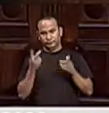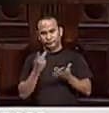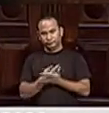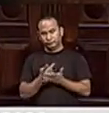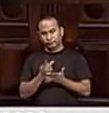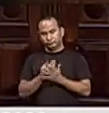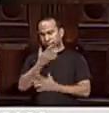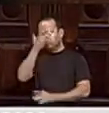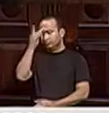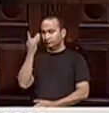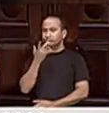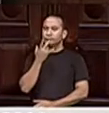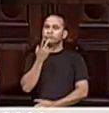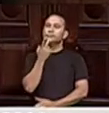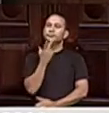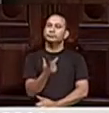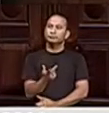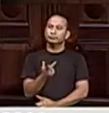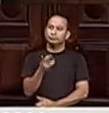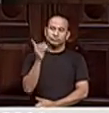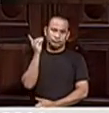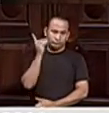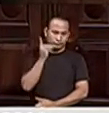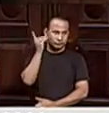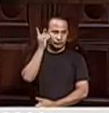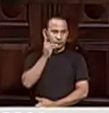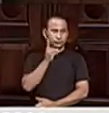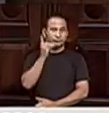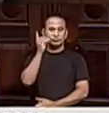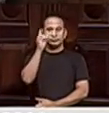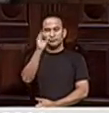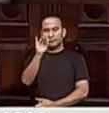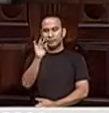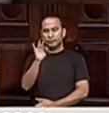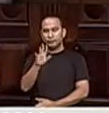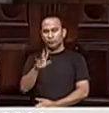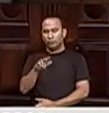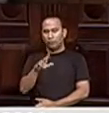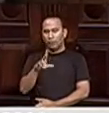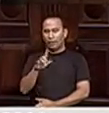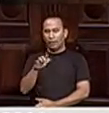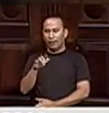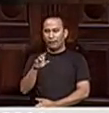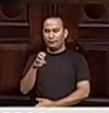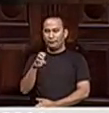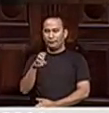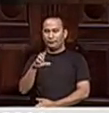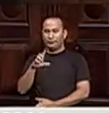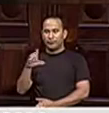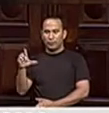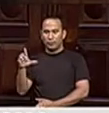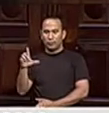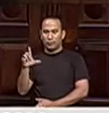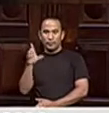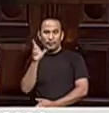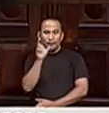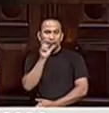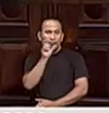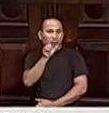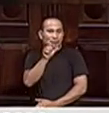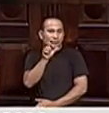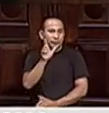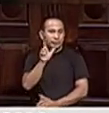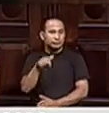dizem o deputado é inviolável nas suas palavras e